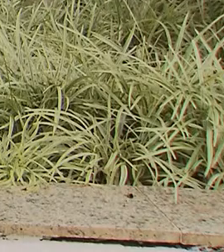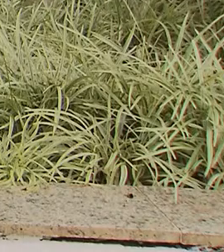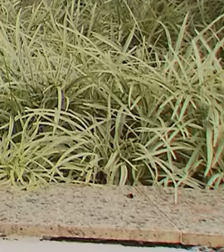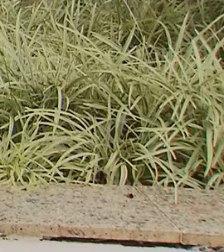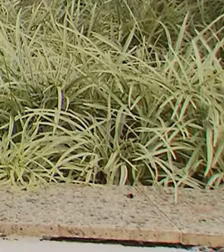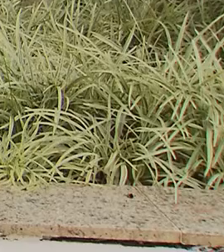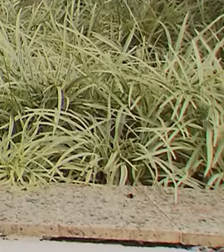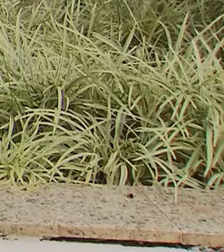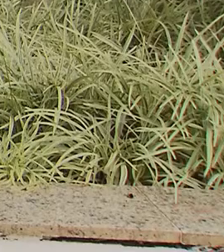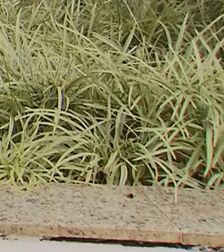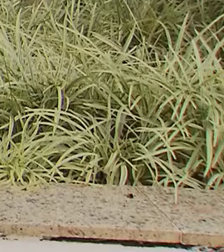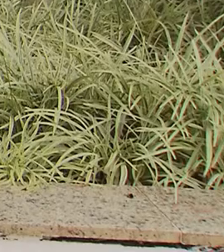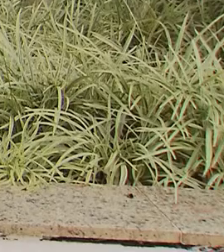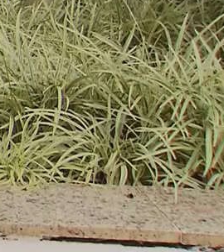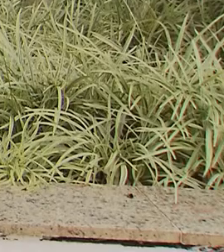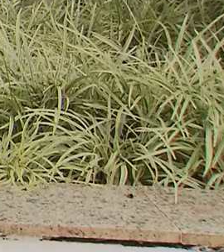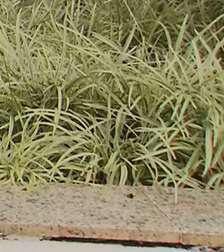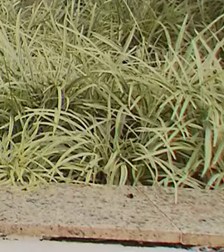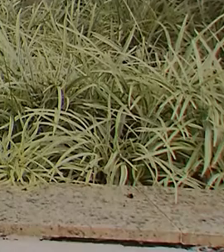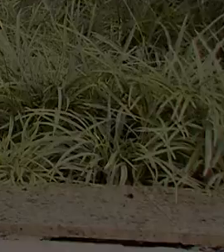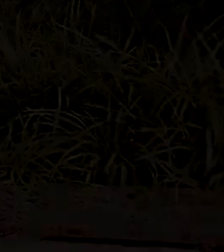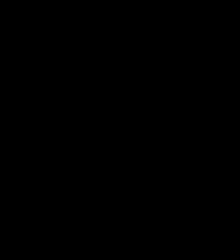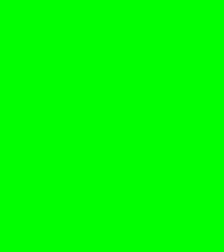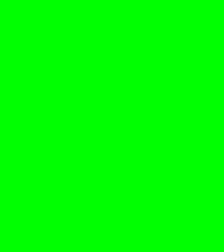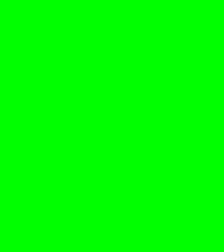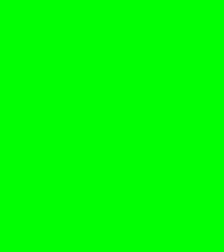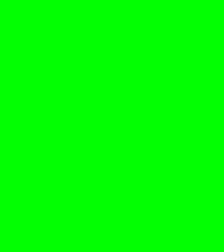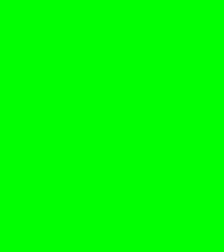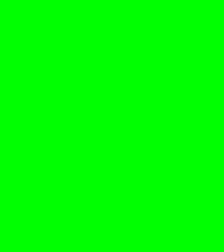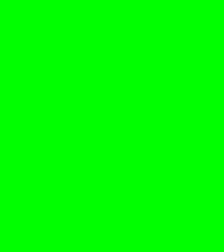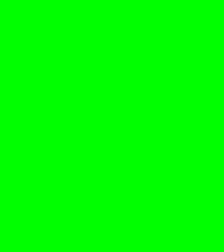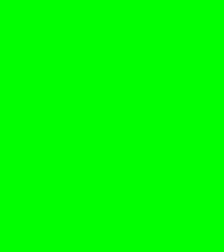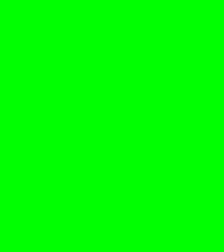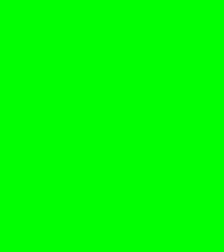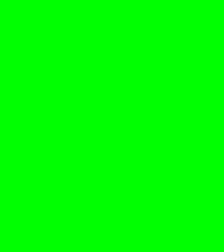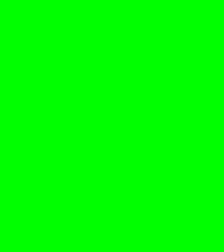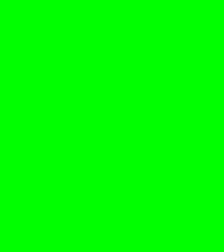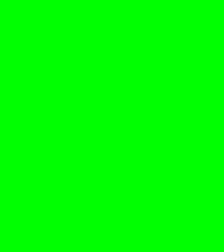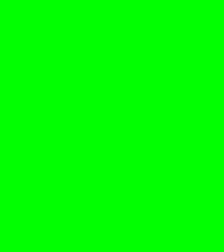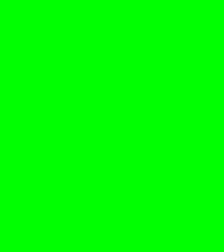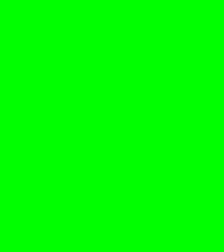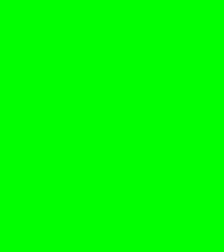e inox também podem ser uma alternativa.